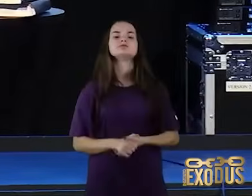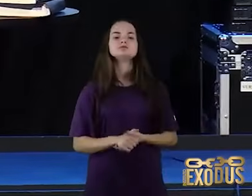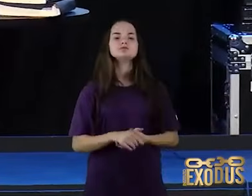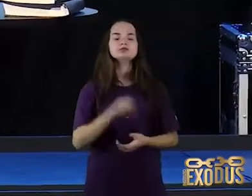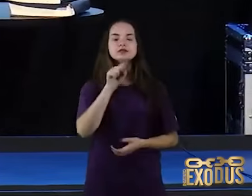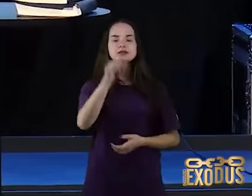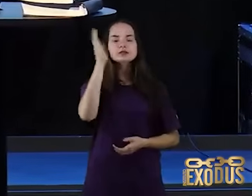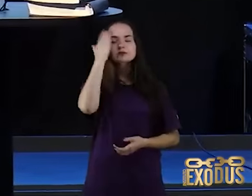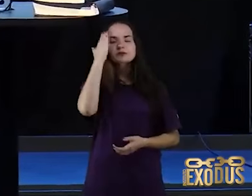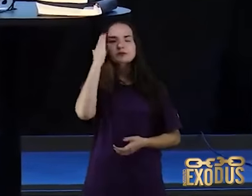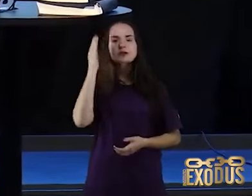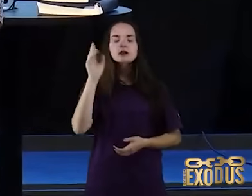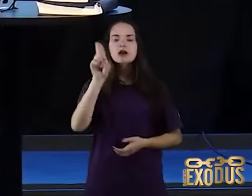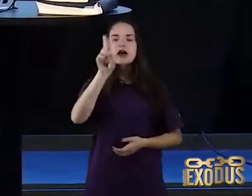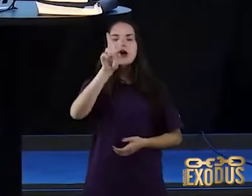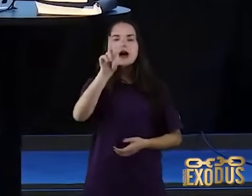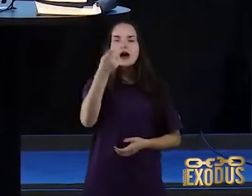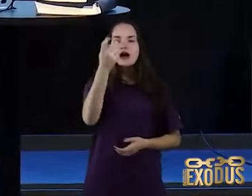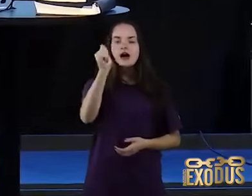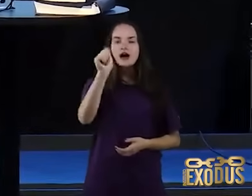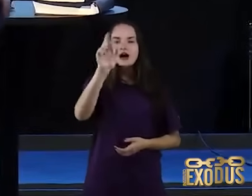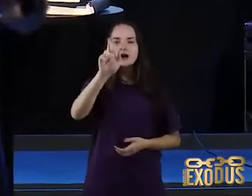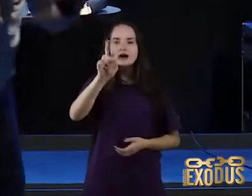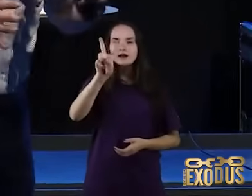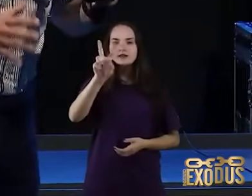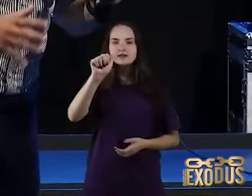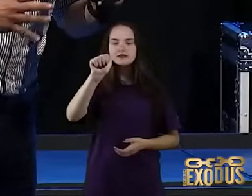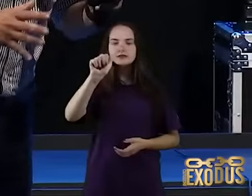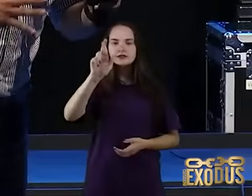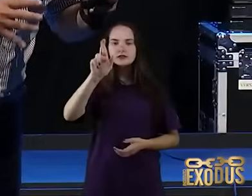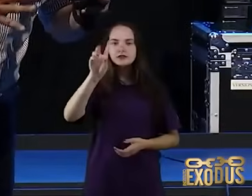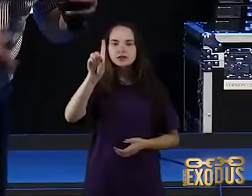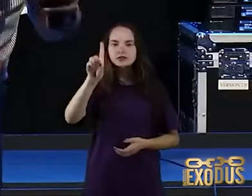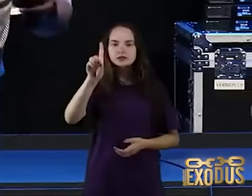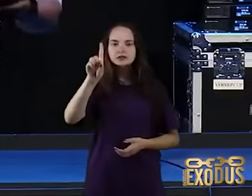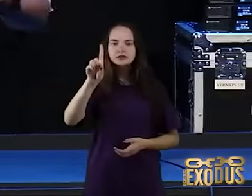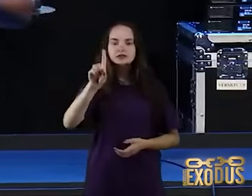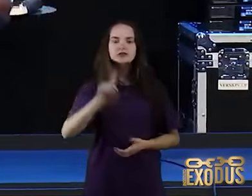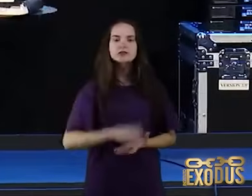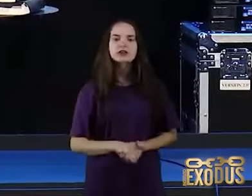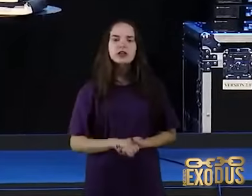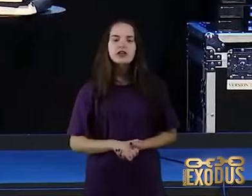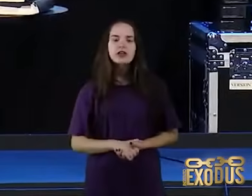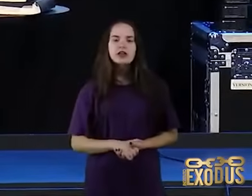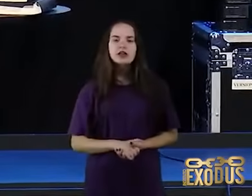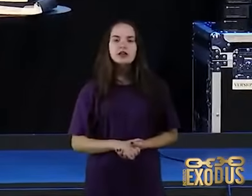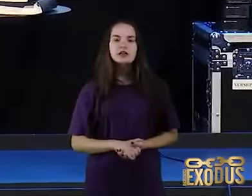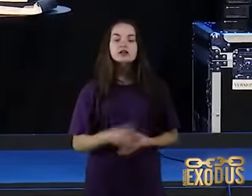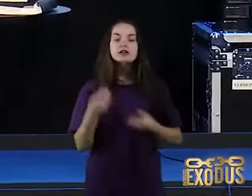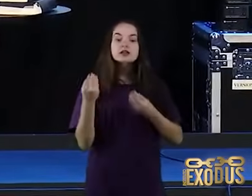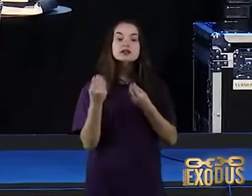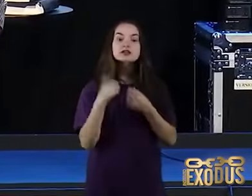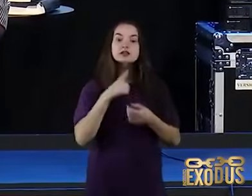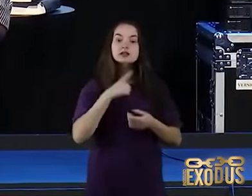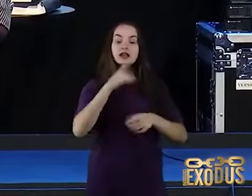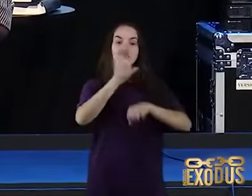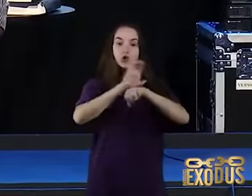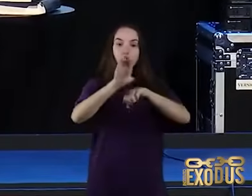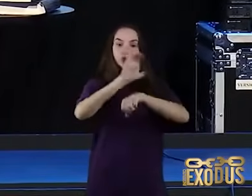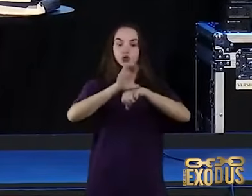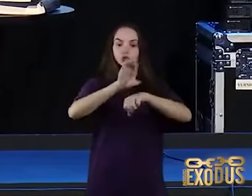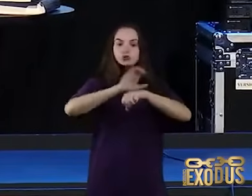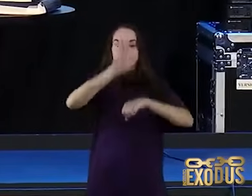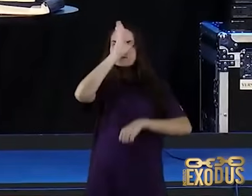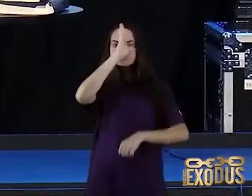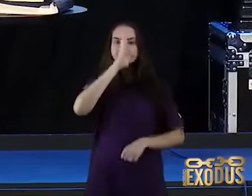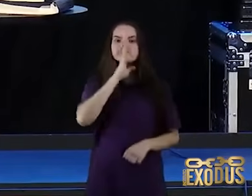Harvard é a universidade mais cara do mundo dá curso gratuito Você sabia disso sabia disso